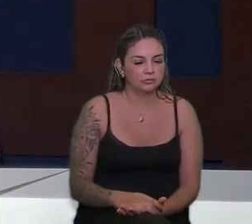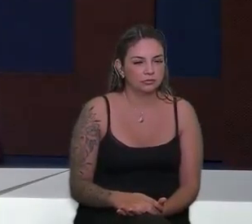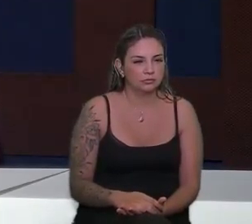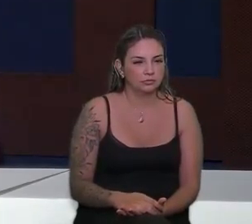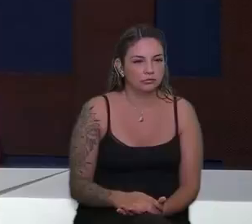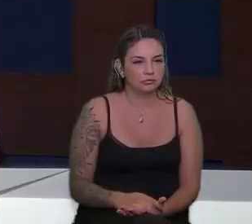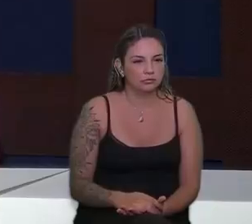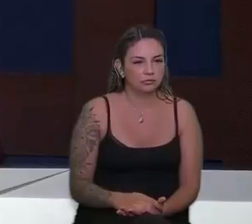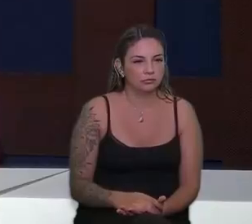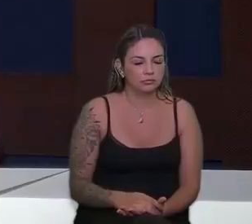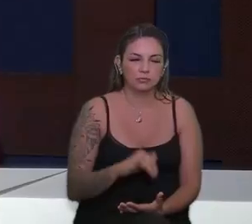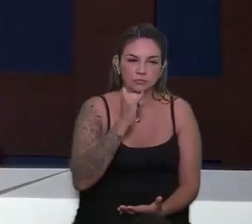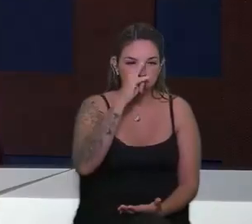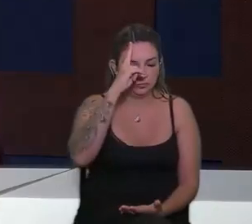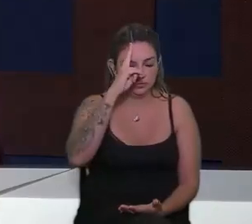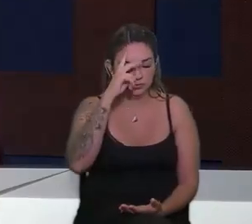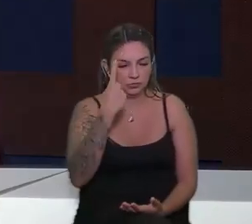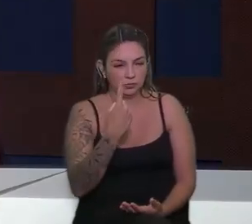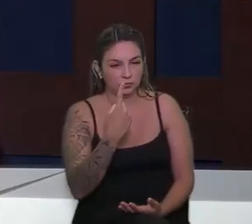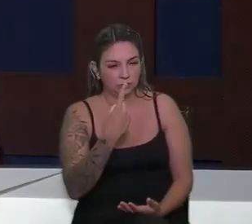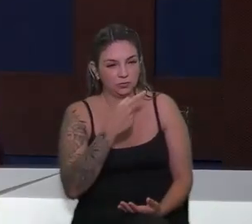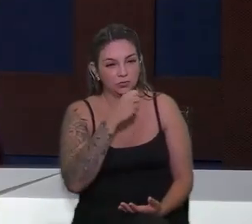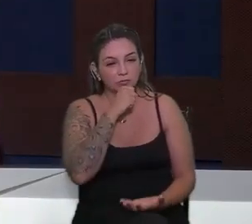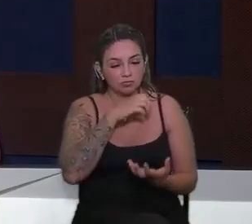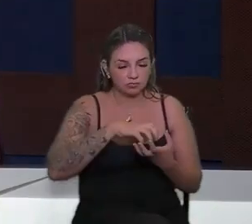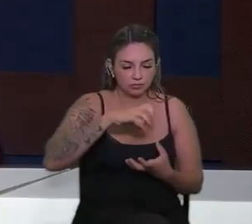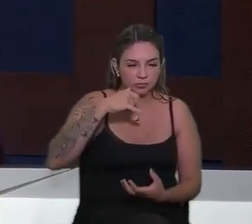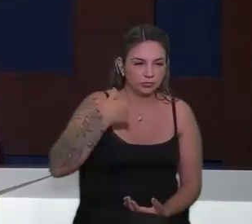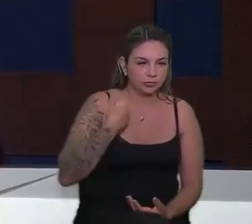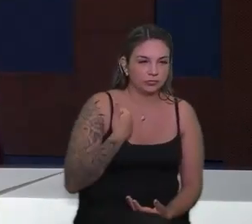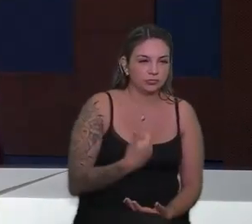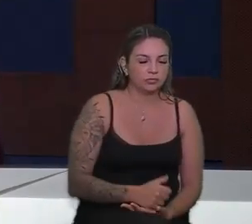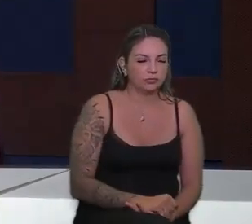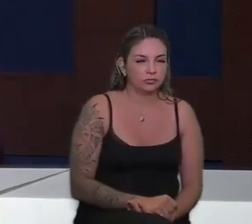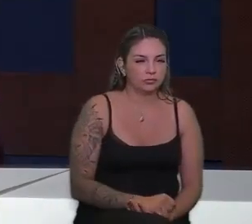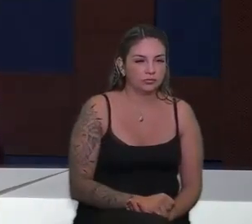e em que eu conto a história de um idoso